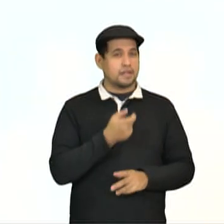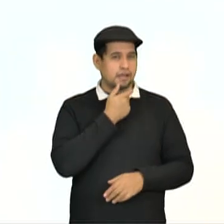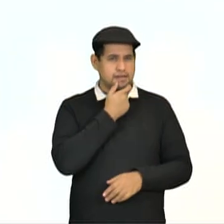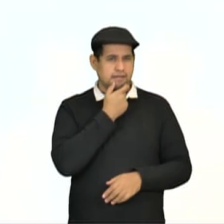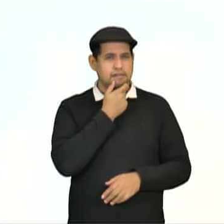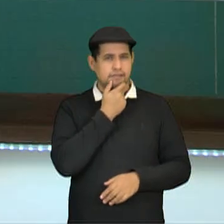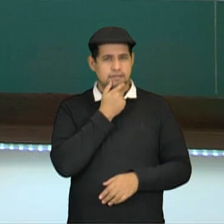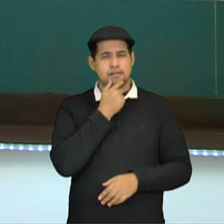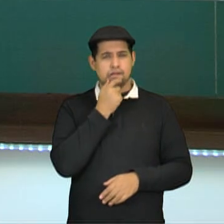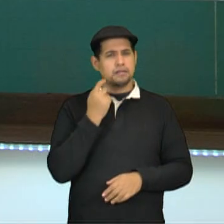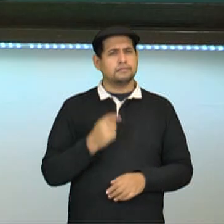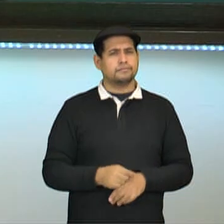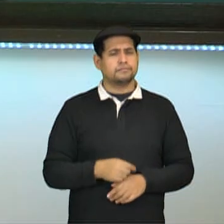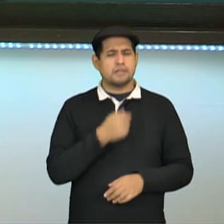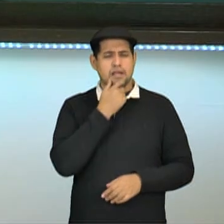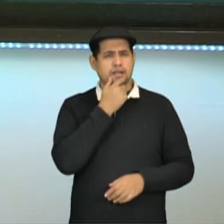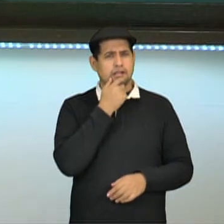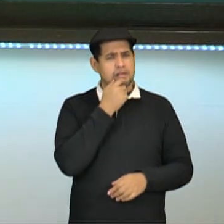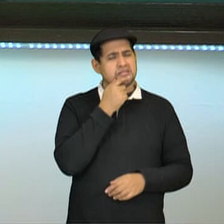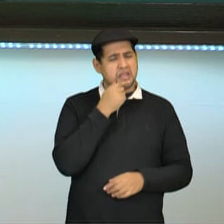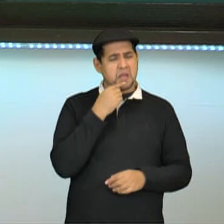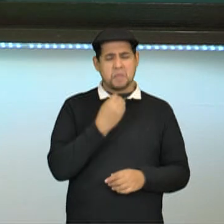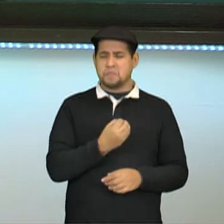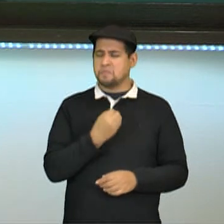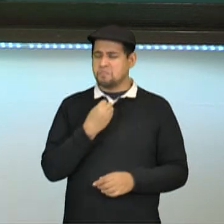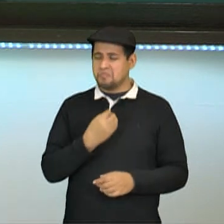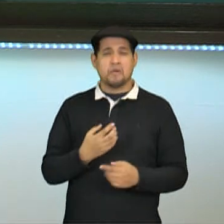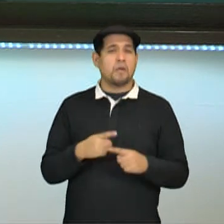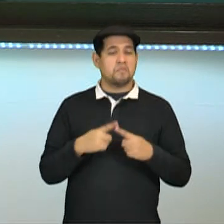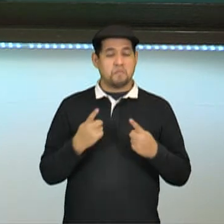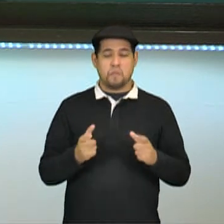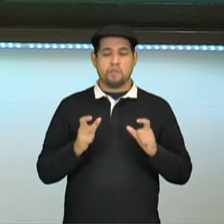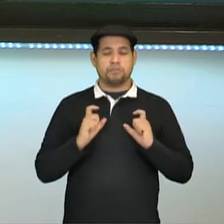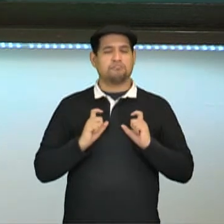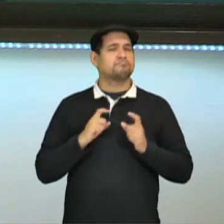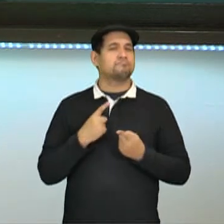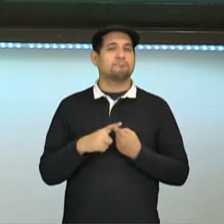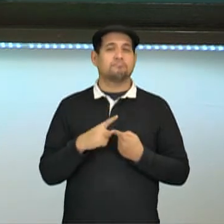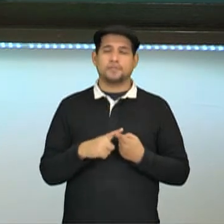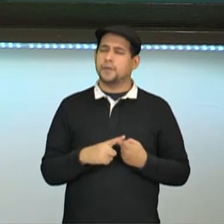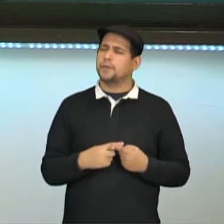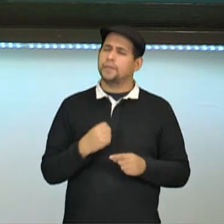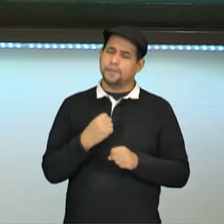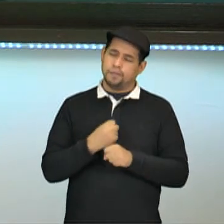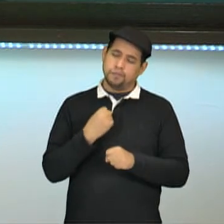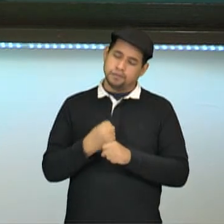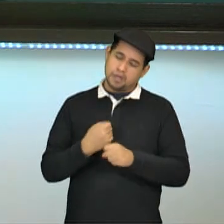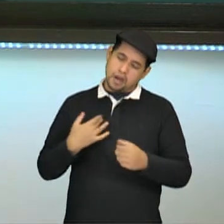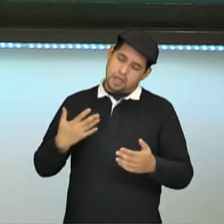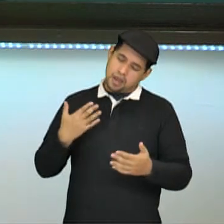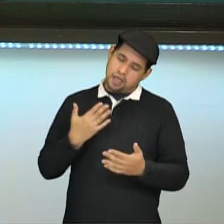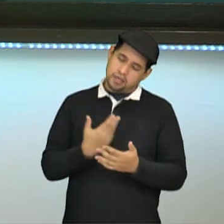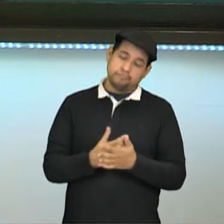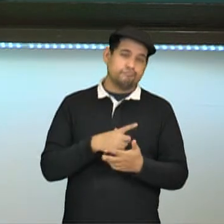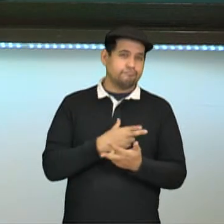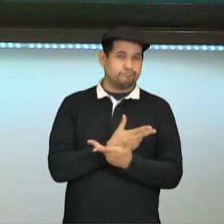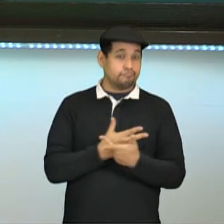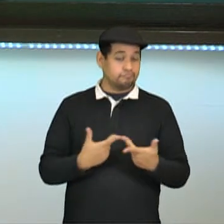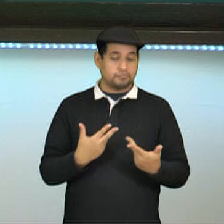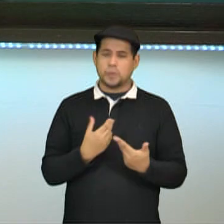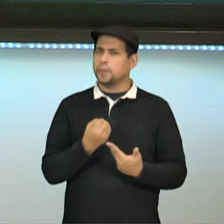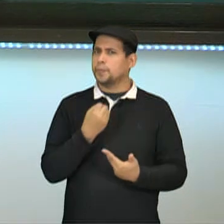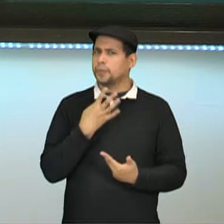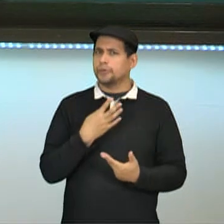Inglaterra. Aliás, a Inglaterra ela vai sair beneficiada nesse tratado durante um bom tempo, ganhando muitos